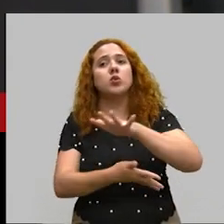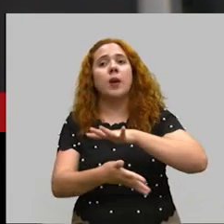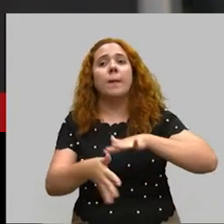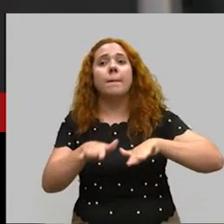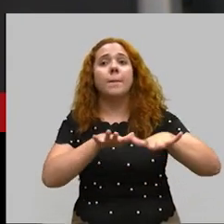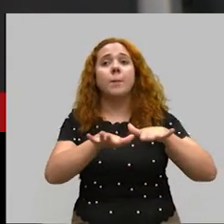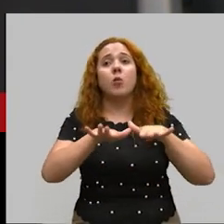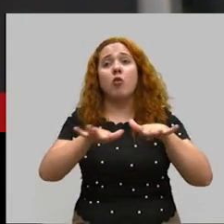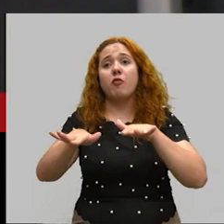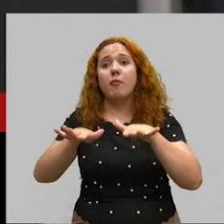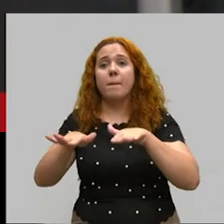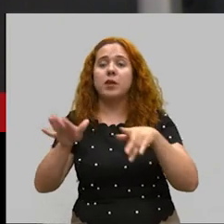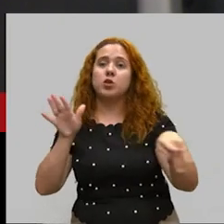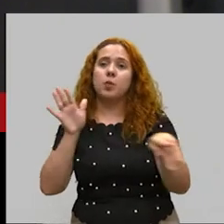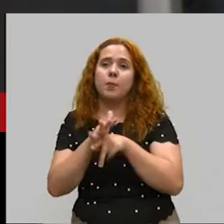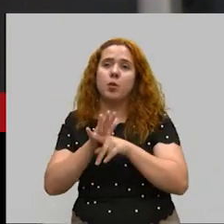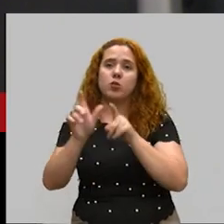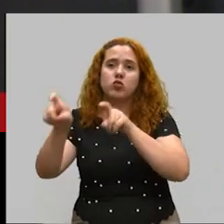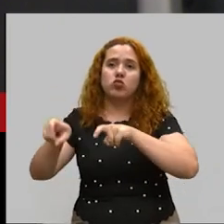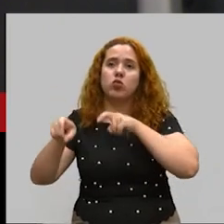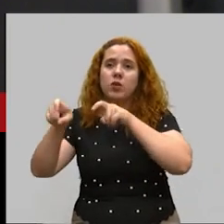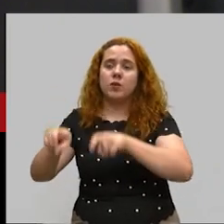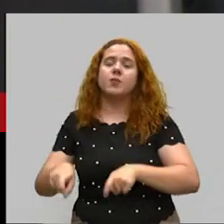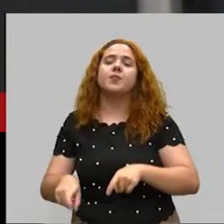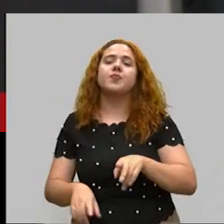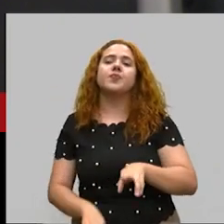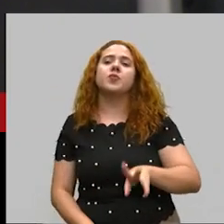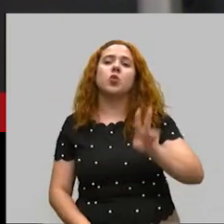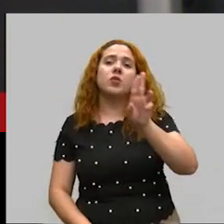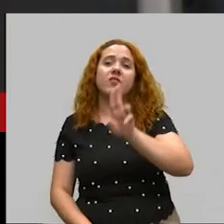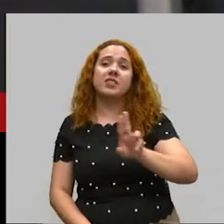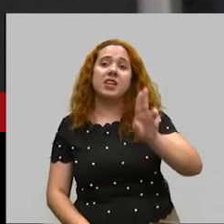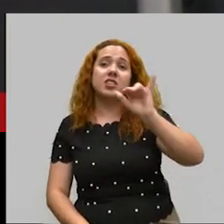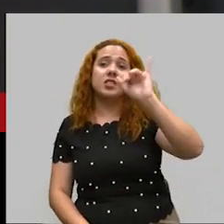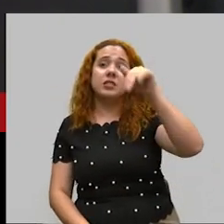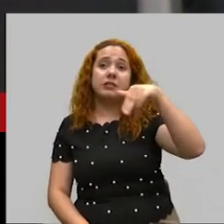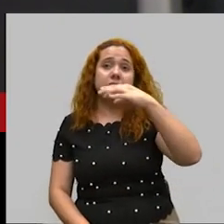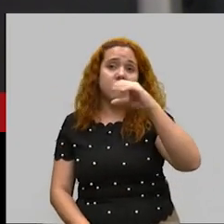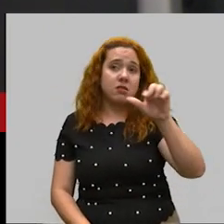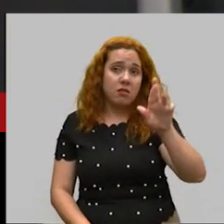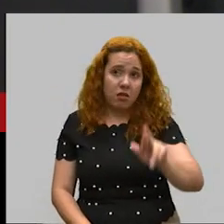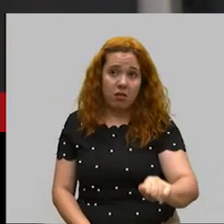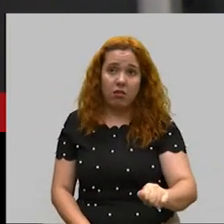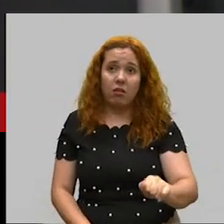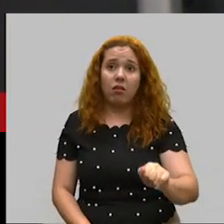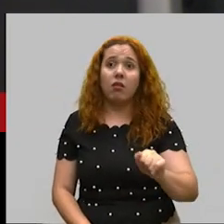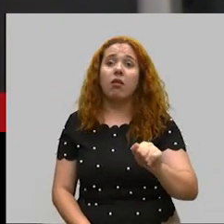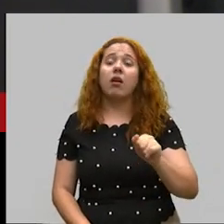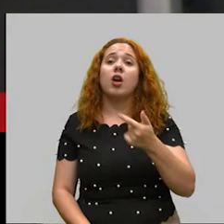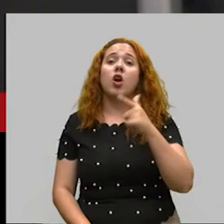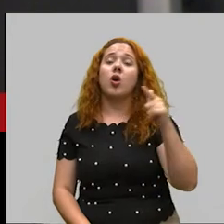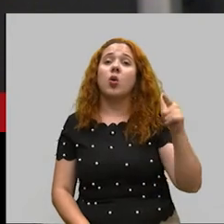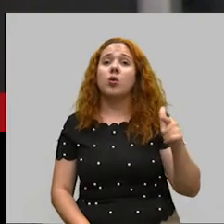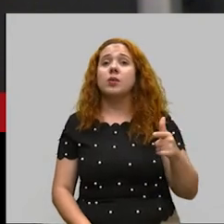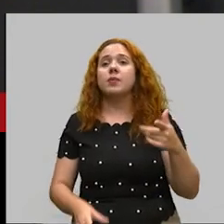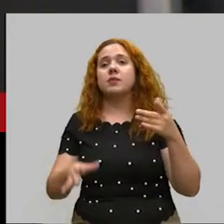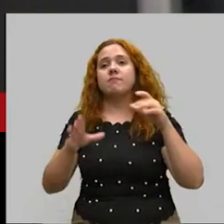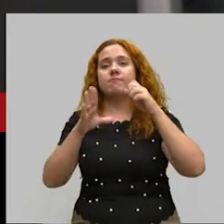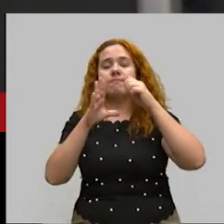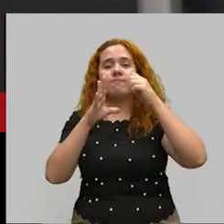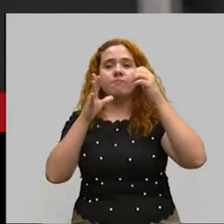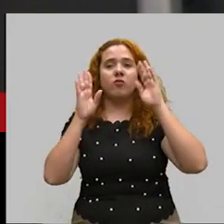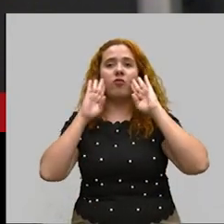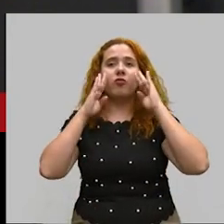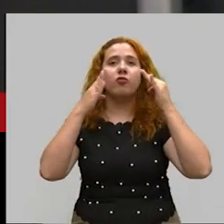universidade Incra e o MDA eh depois eu consegui fazer especialização em educação do